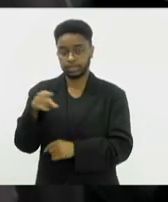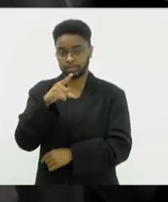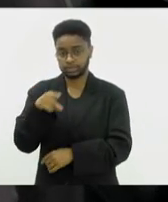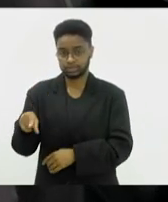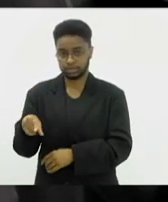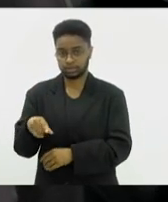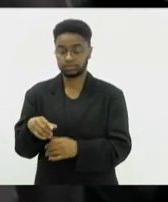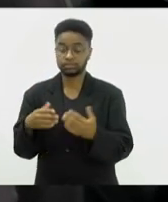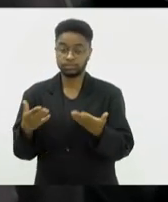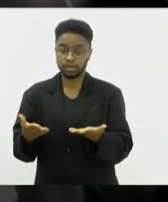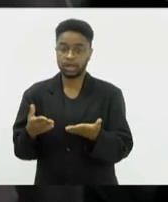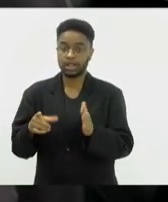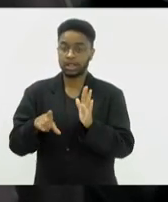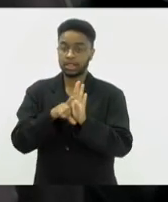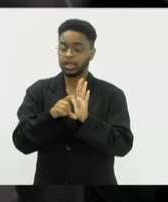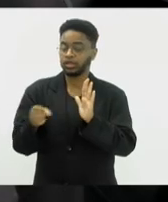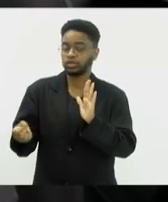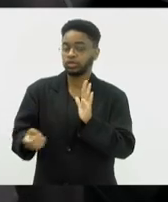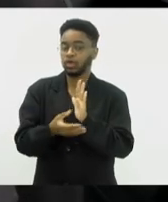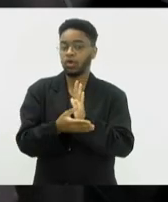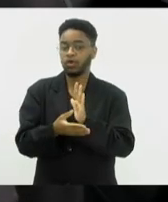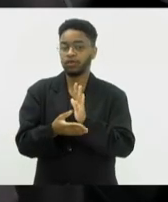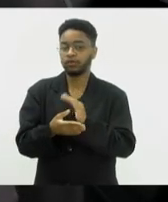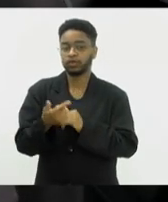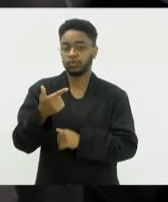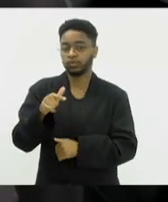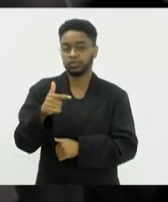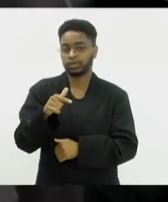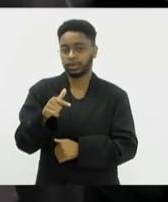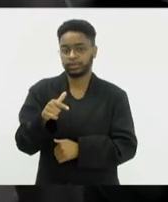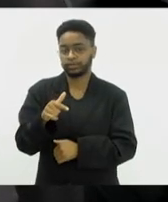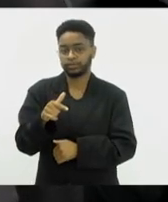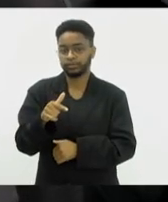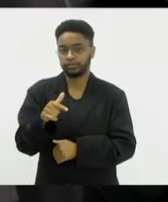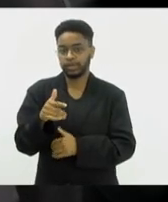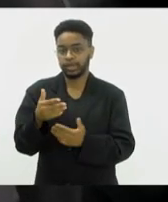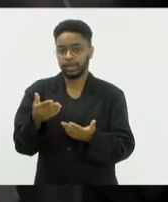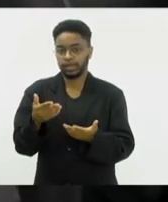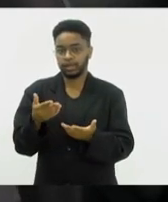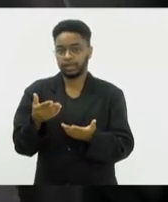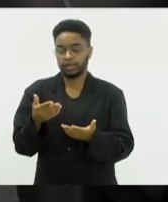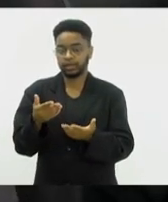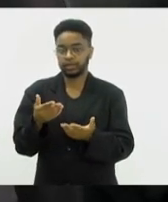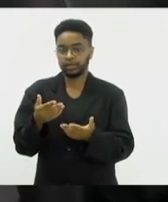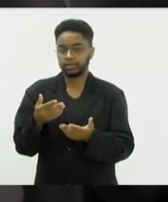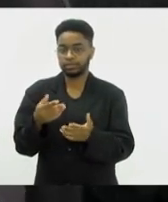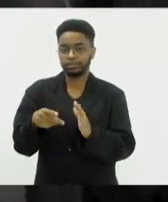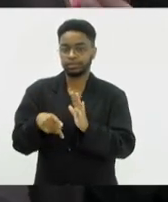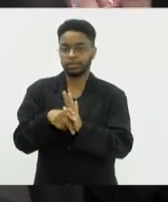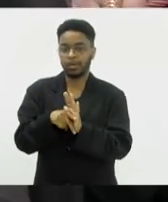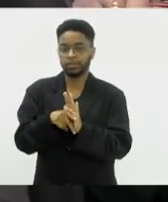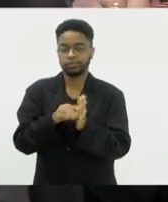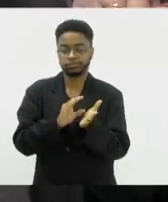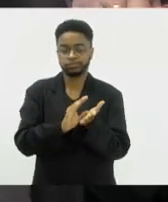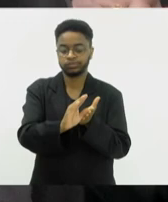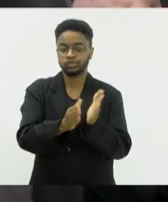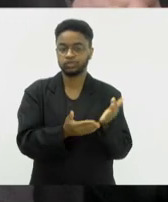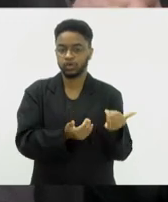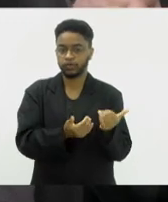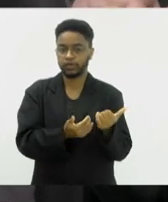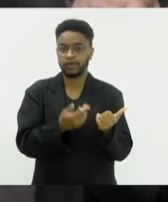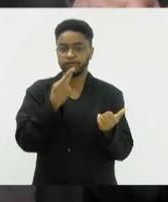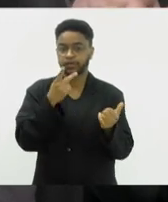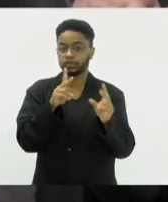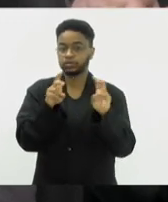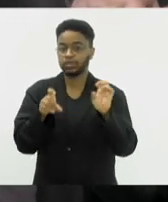Então, a nova lei, ela não previa, ela fazia remissão, a lei do FUNJOVEM, ela fazia remissão à lei anterior.